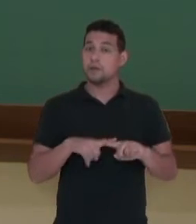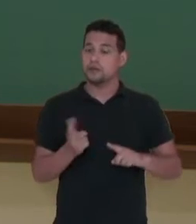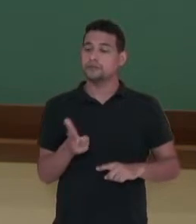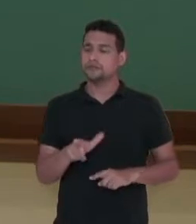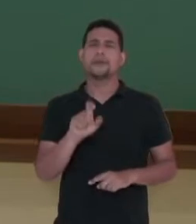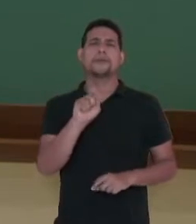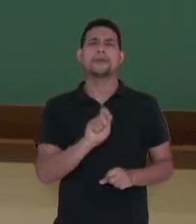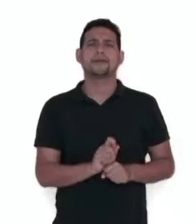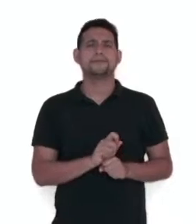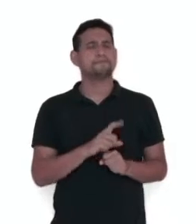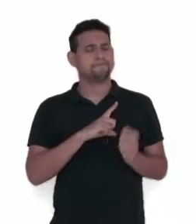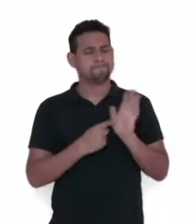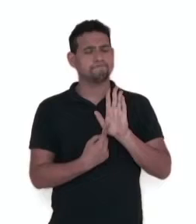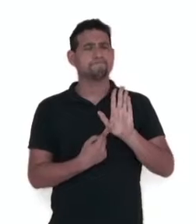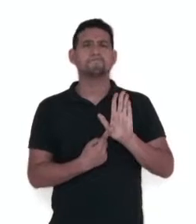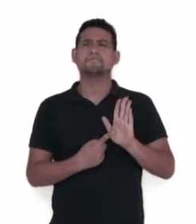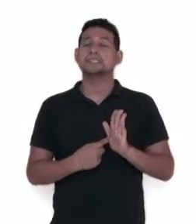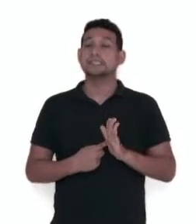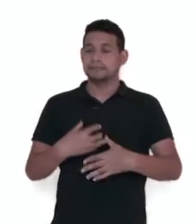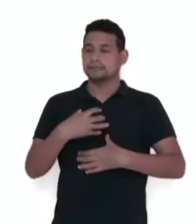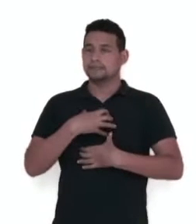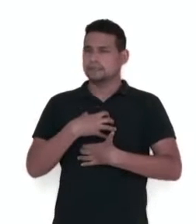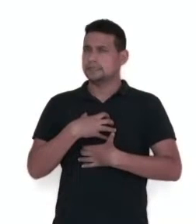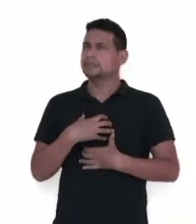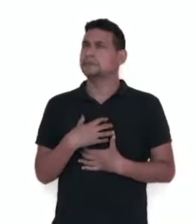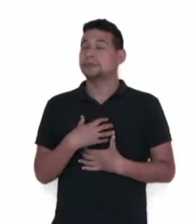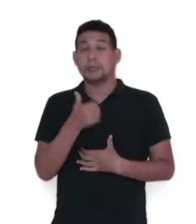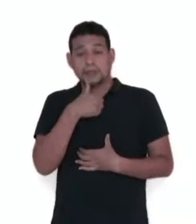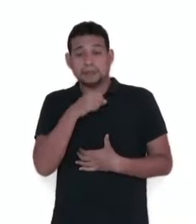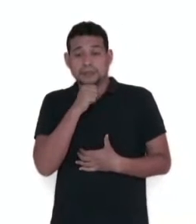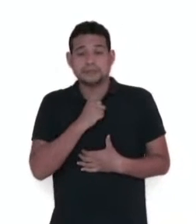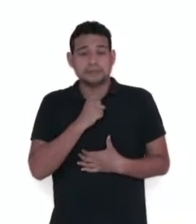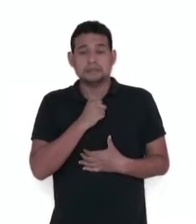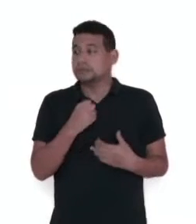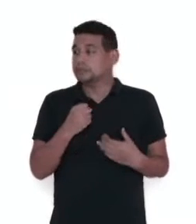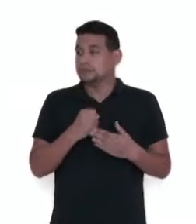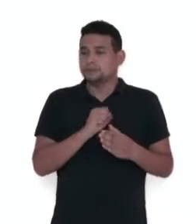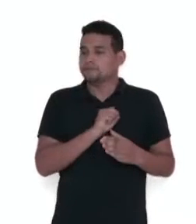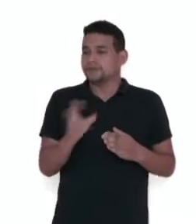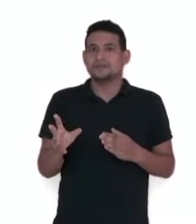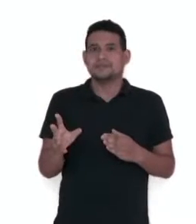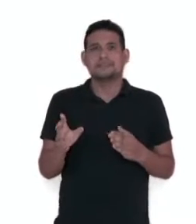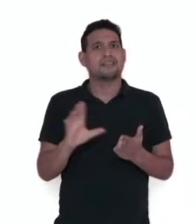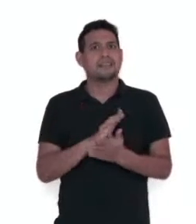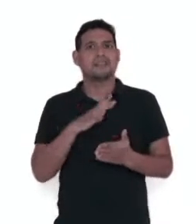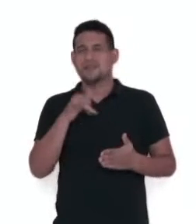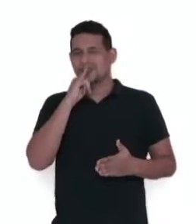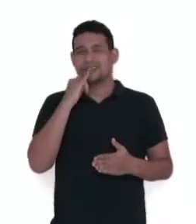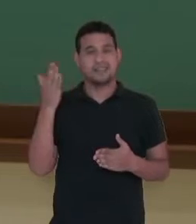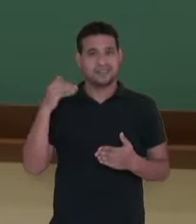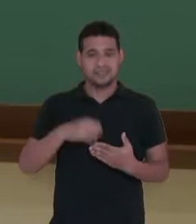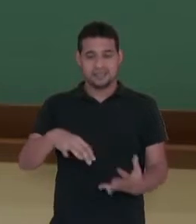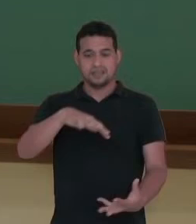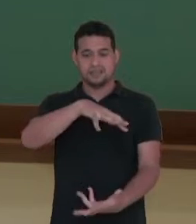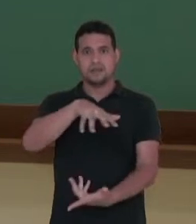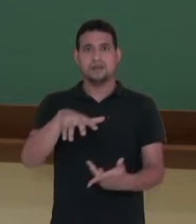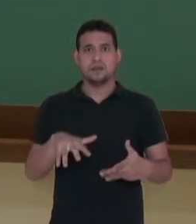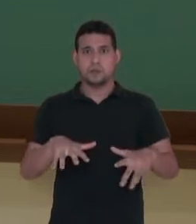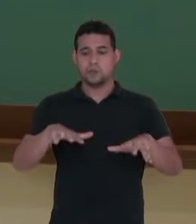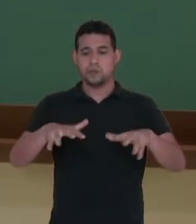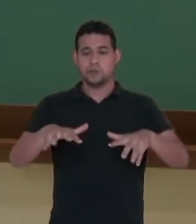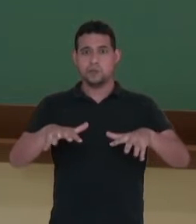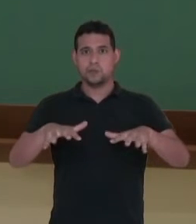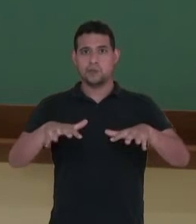Continuando, tras el temblor, mi mamá escapou del manicômio. Então aconteceu um terremoto ali naquele